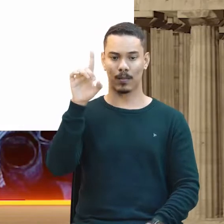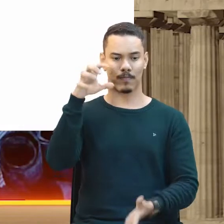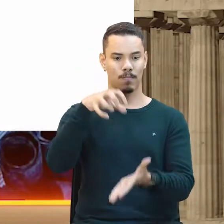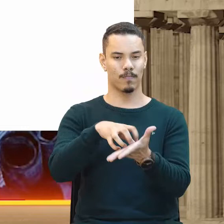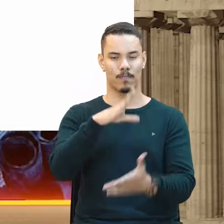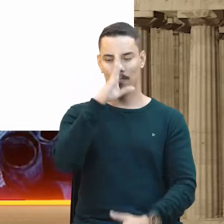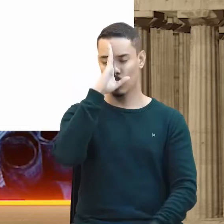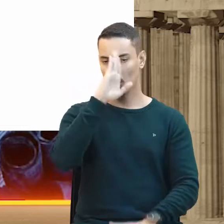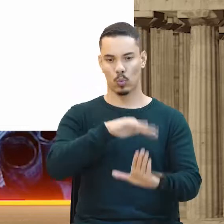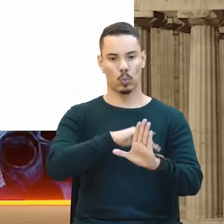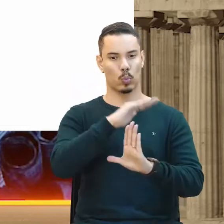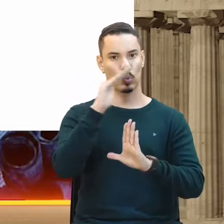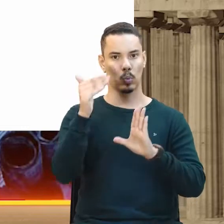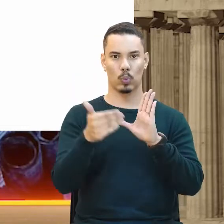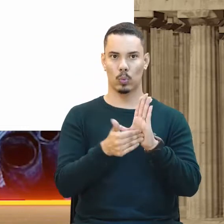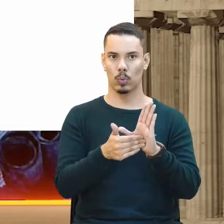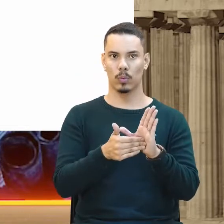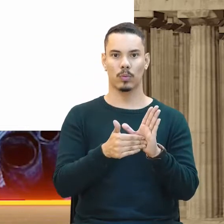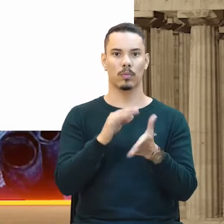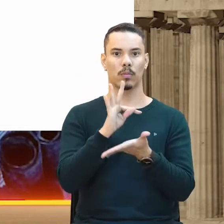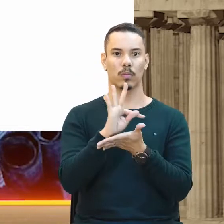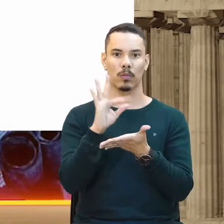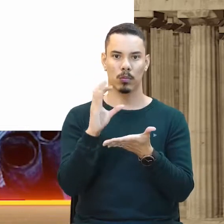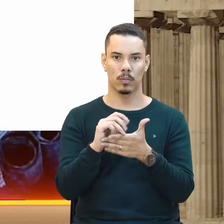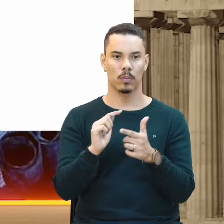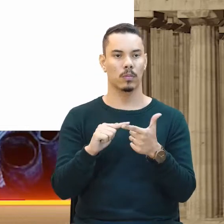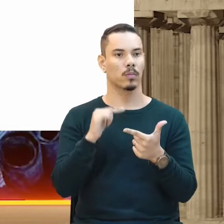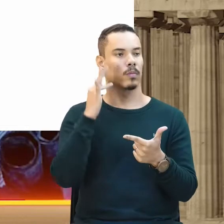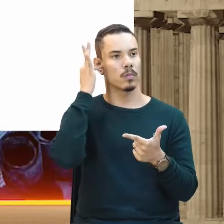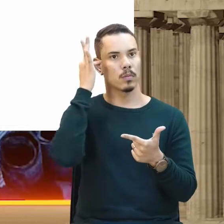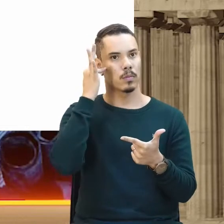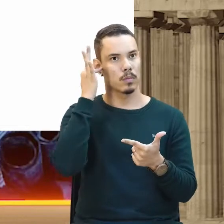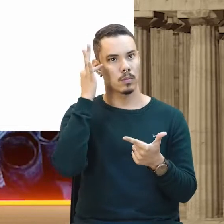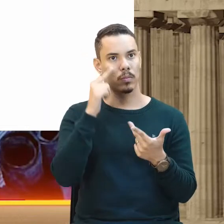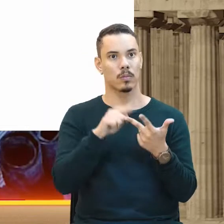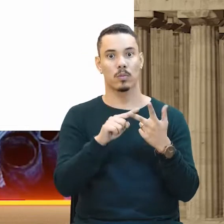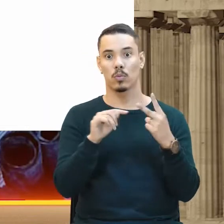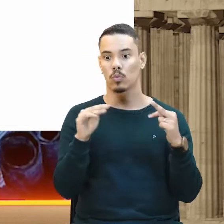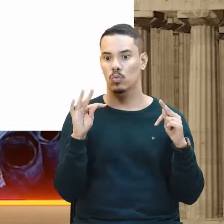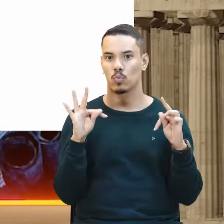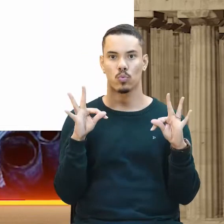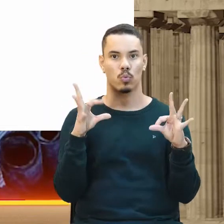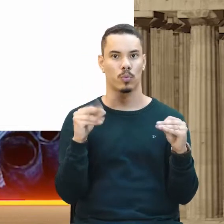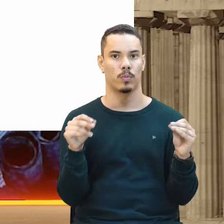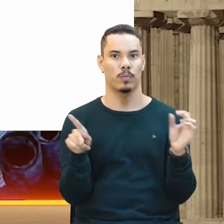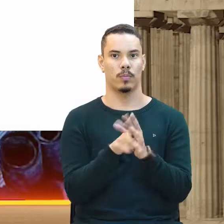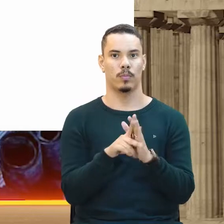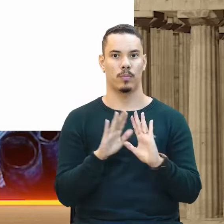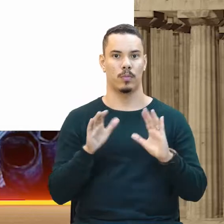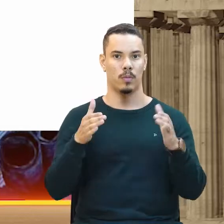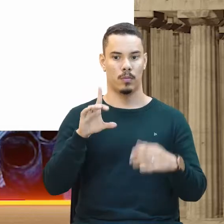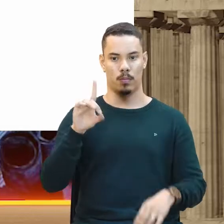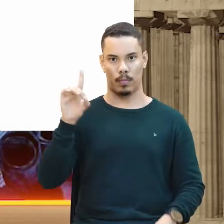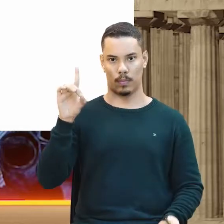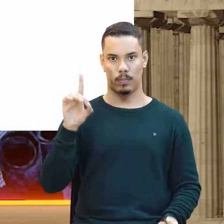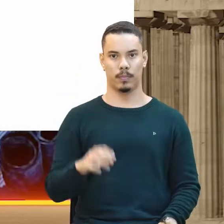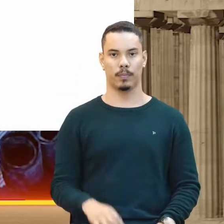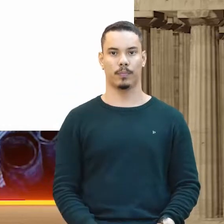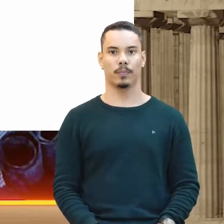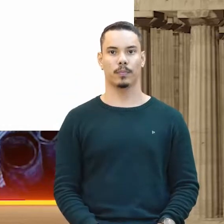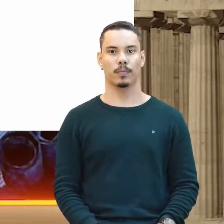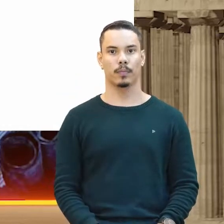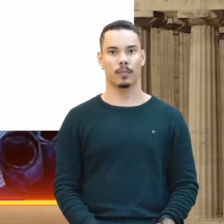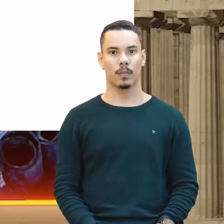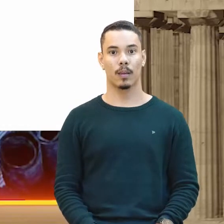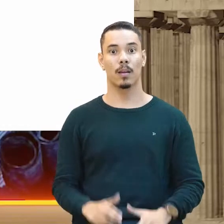da teologia, da filosofia, da ciência, tudo está voltado para Deus. Por isso que a gente fala, a Idade